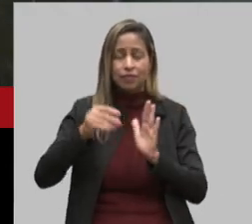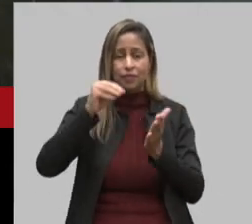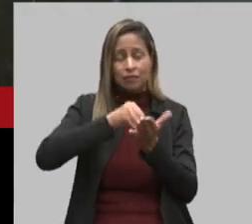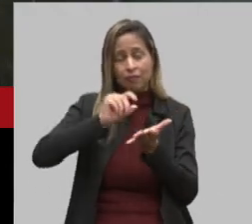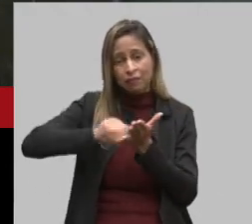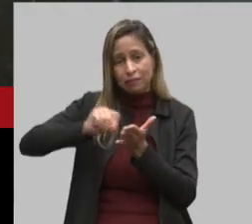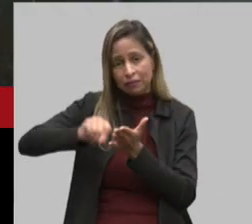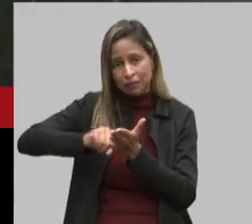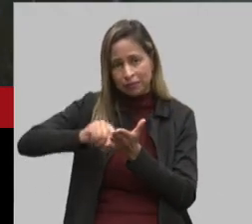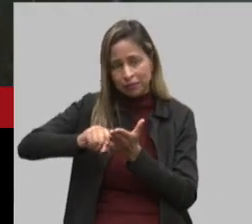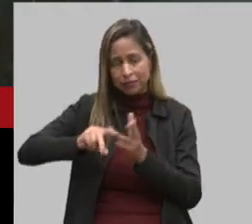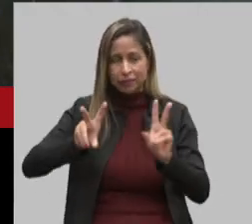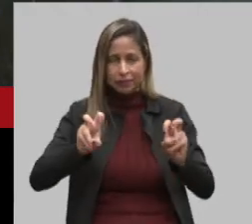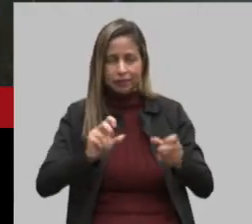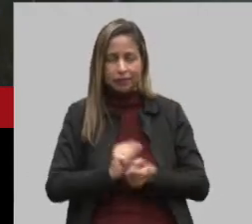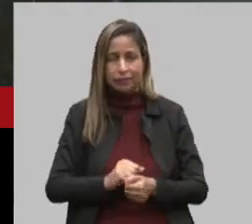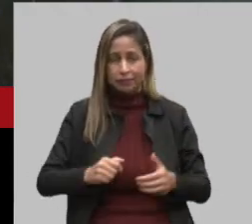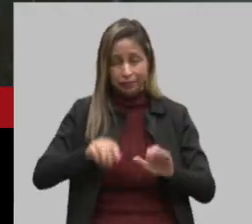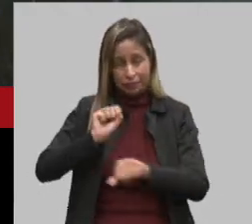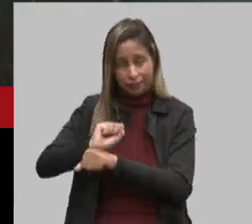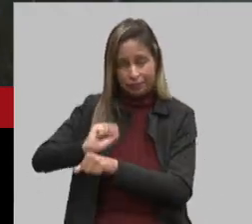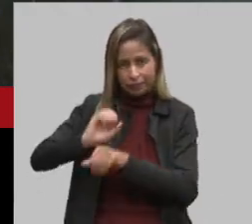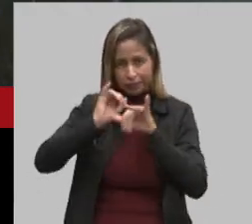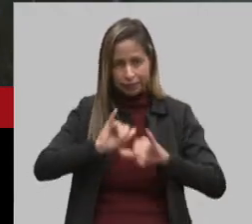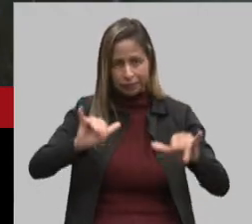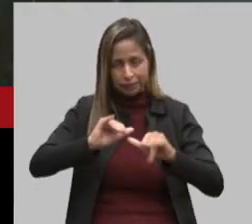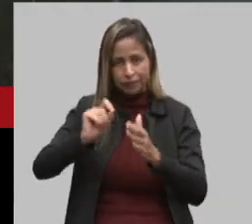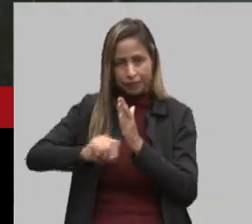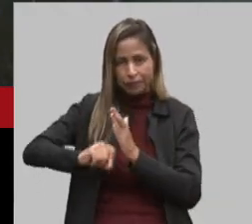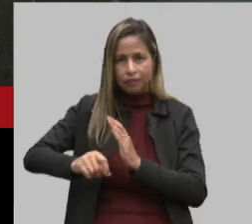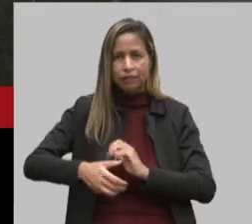cada subtema aguardem o aviso para